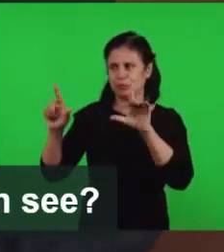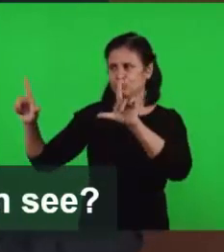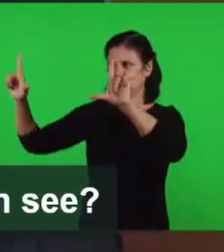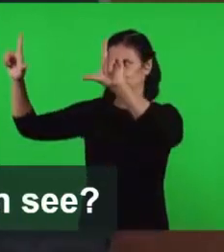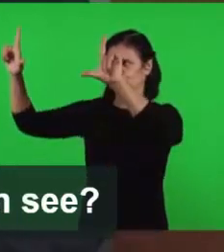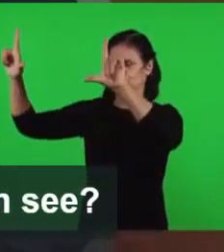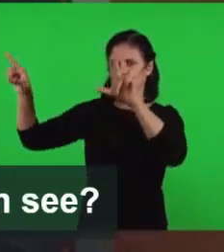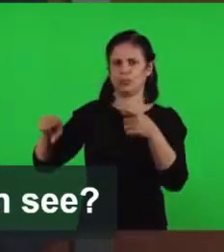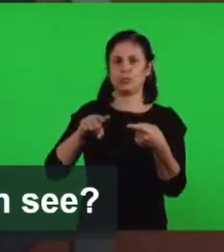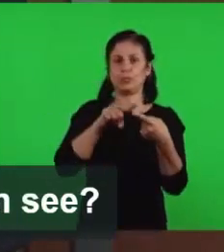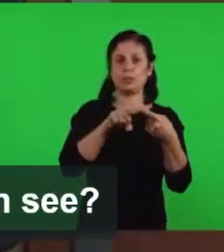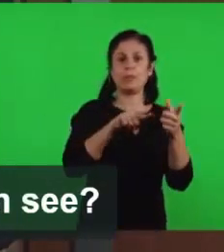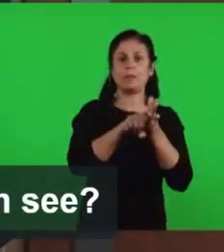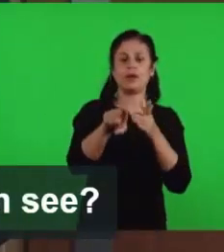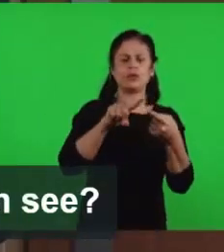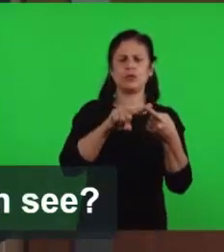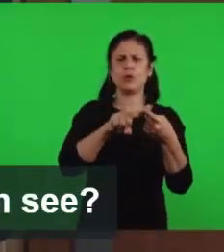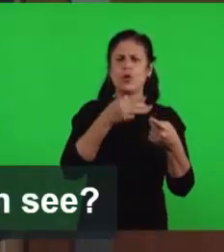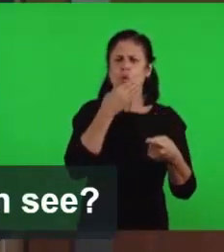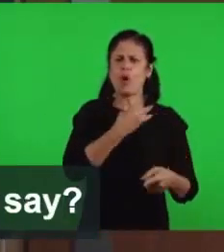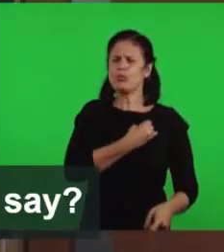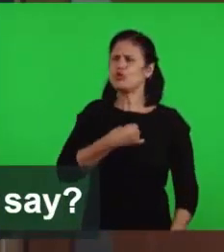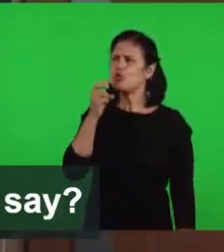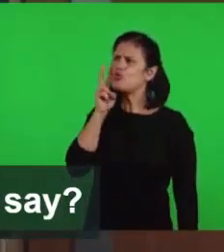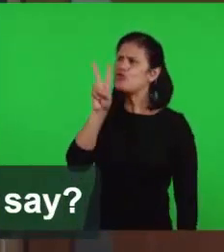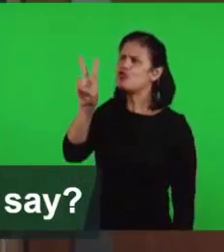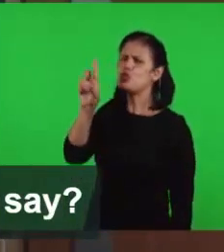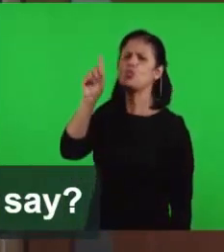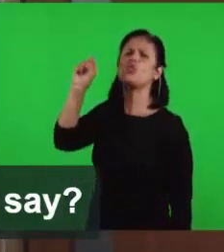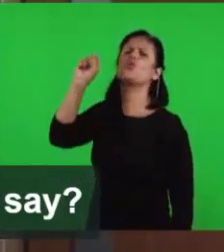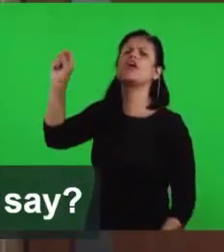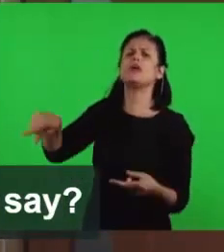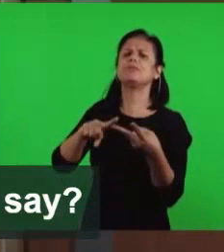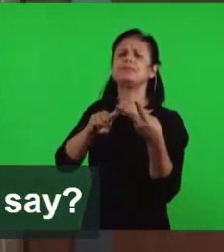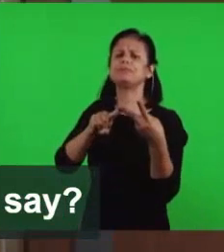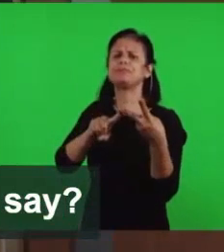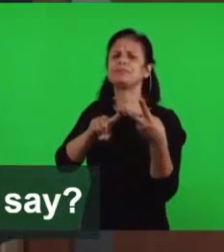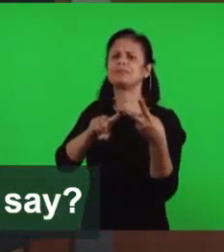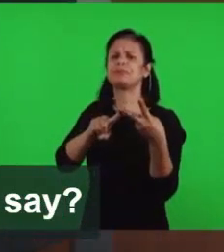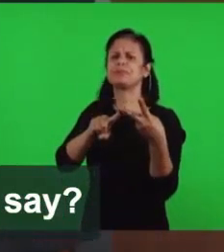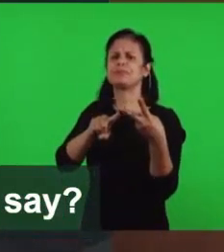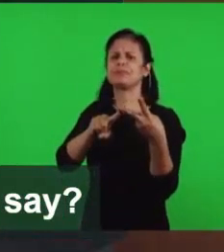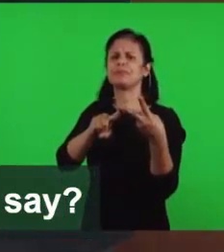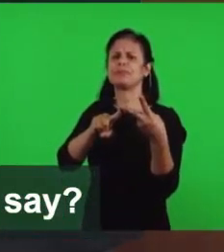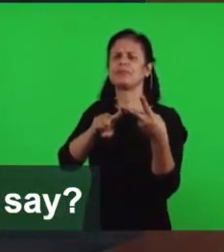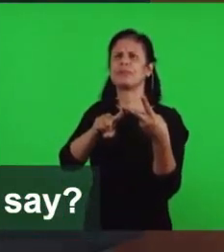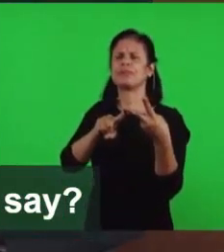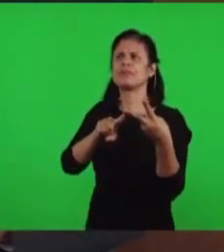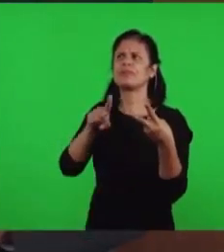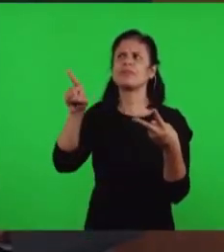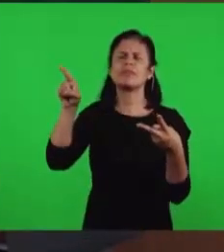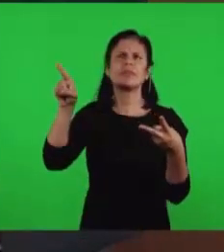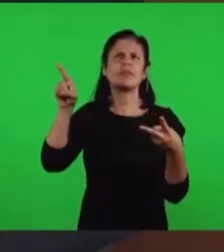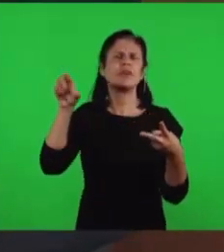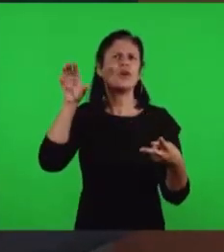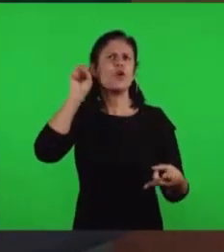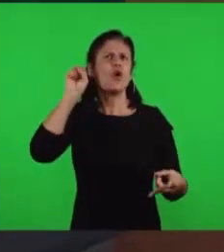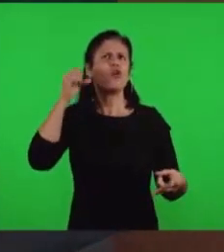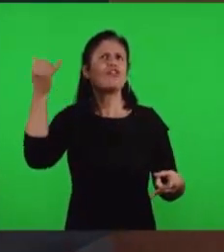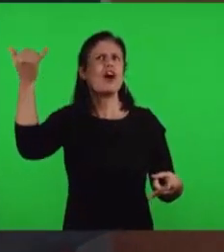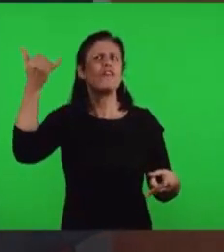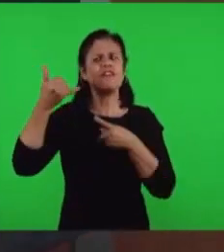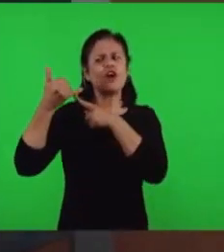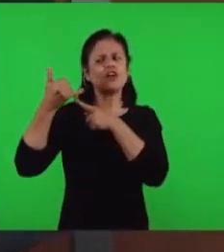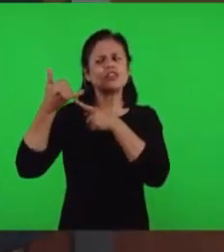as perguntas o que João viu a primeira pergunta segunda O que dizia avó ou seja a voz que falou